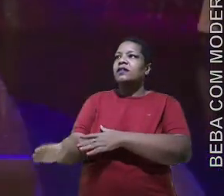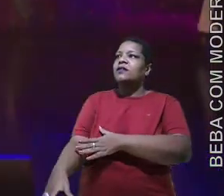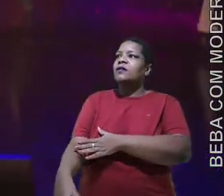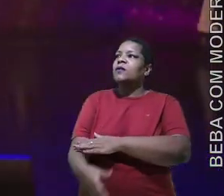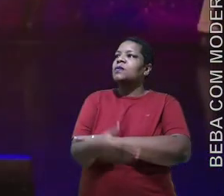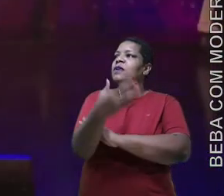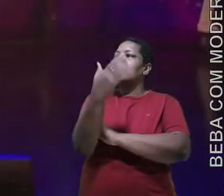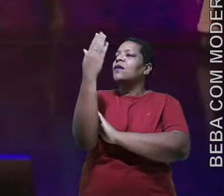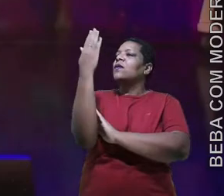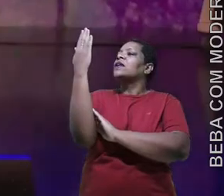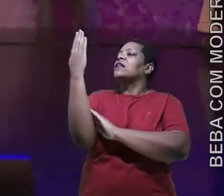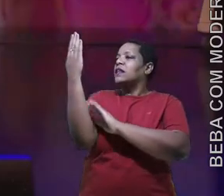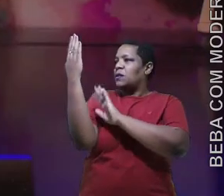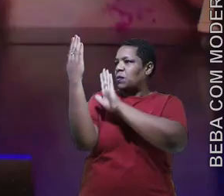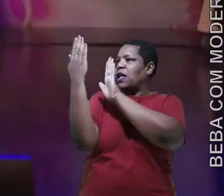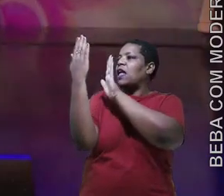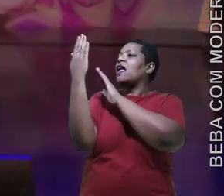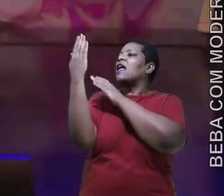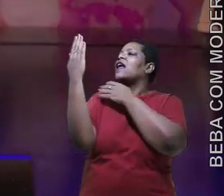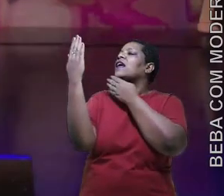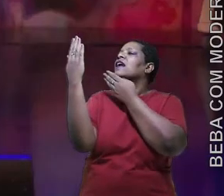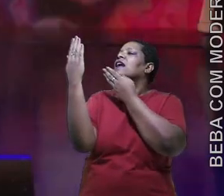E aí